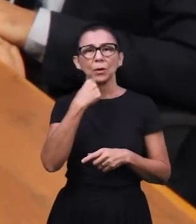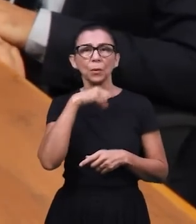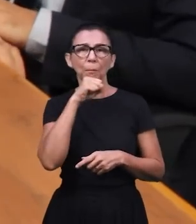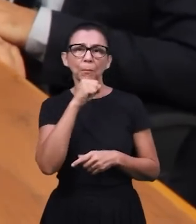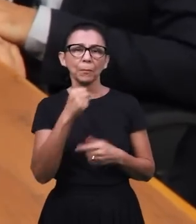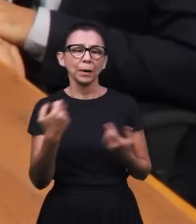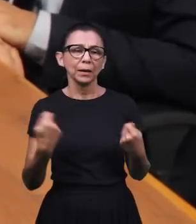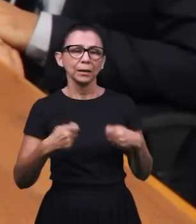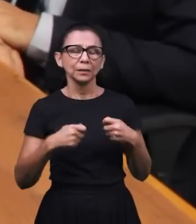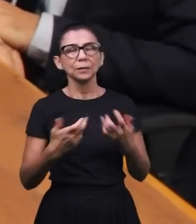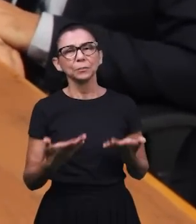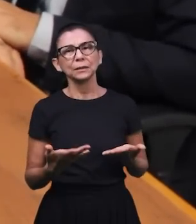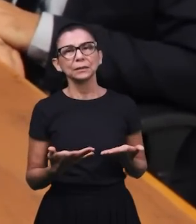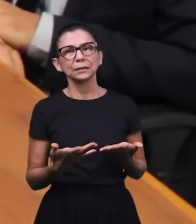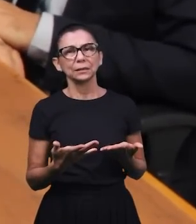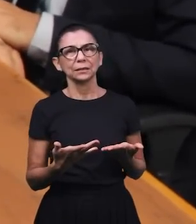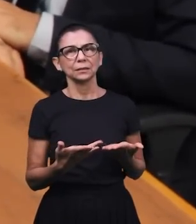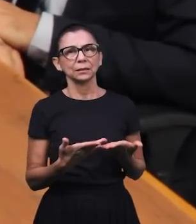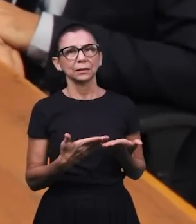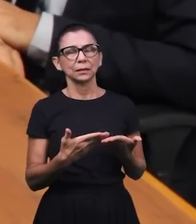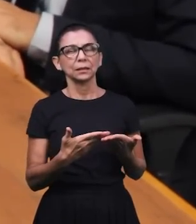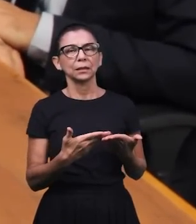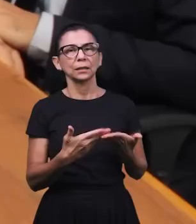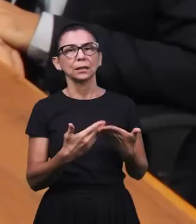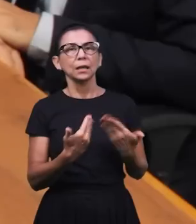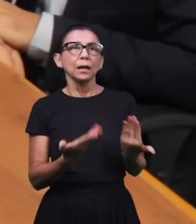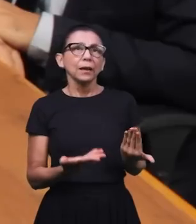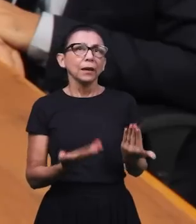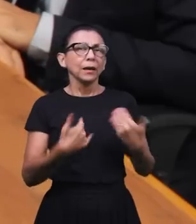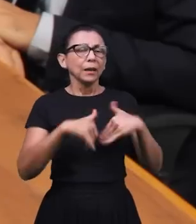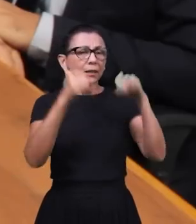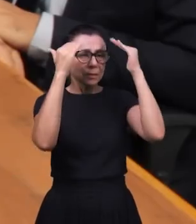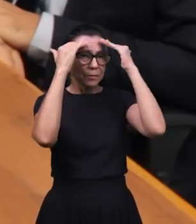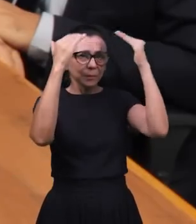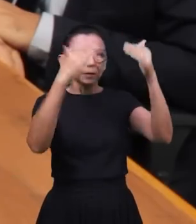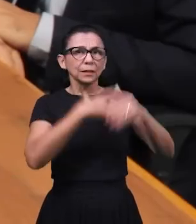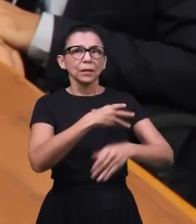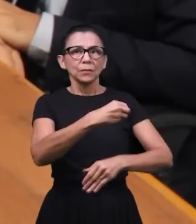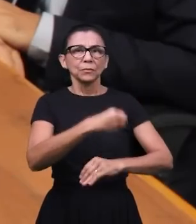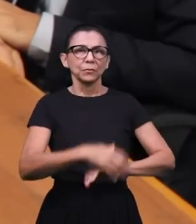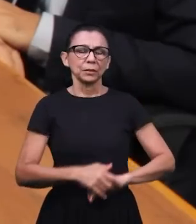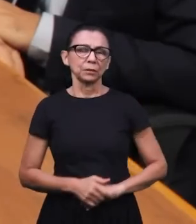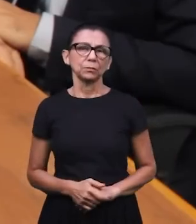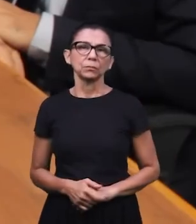aprendizado. Até as emoções dele, porque às vezes o pai não quer que o filho sofra nada, mas os filhos... O sofrimento faz parte da